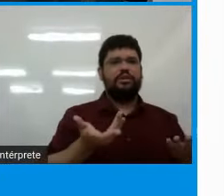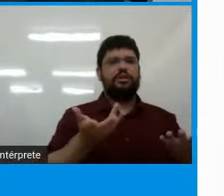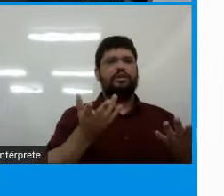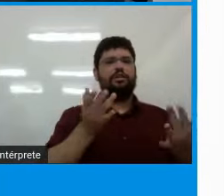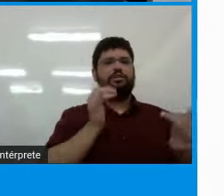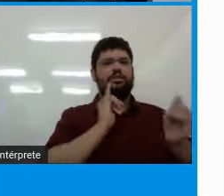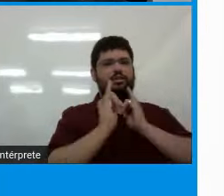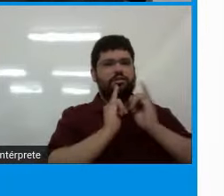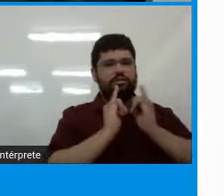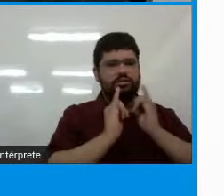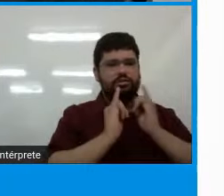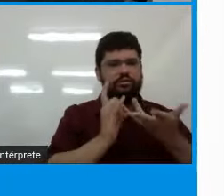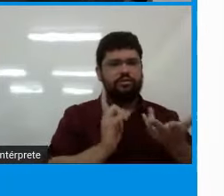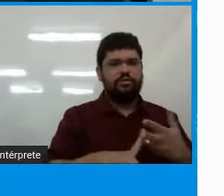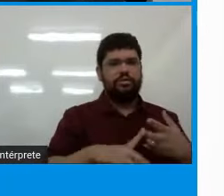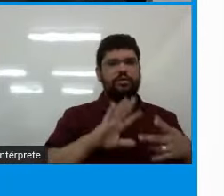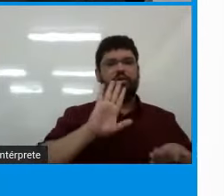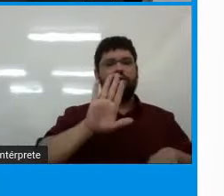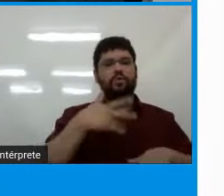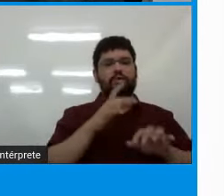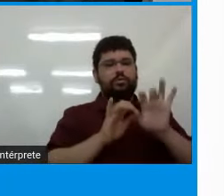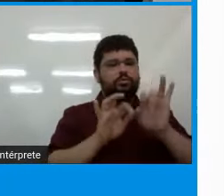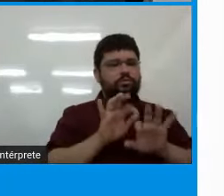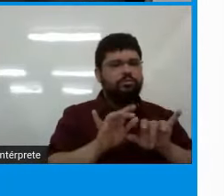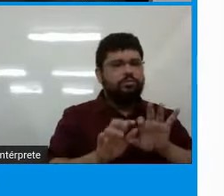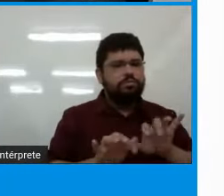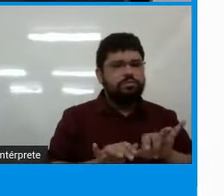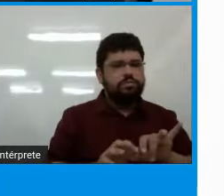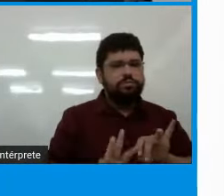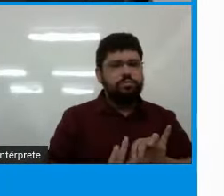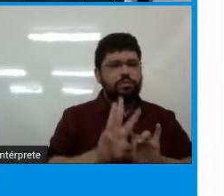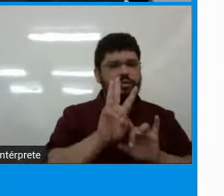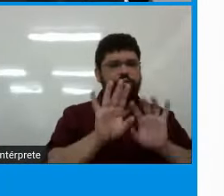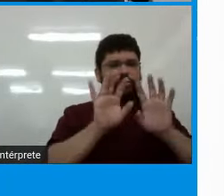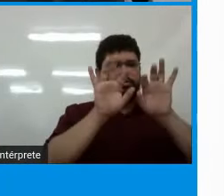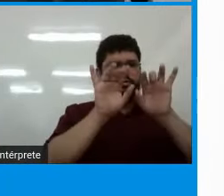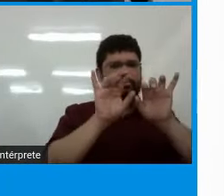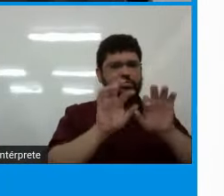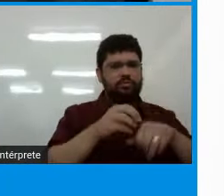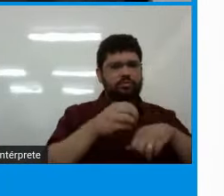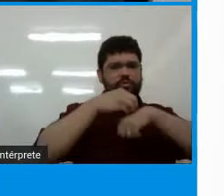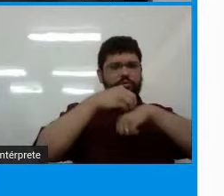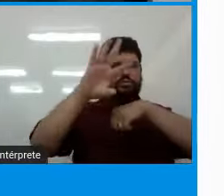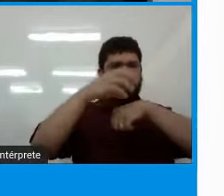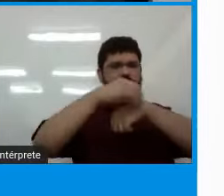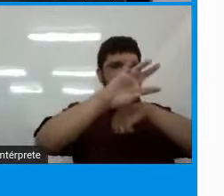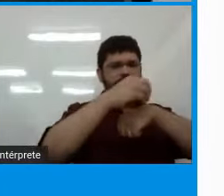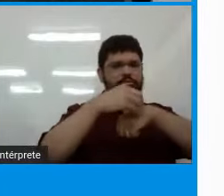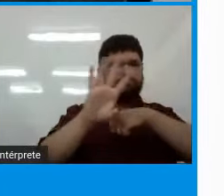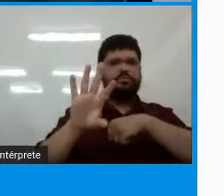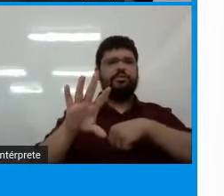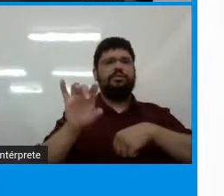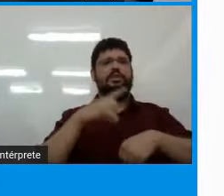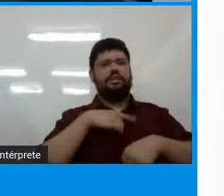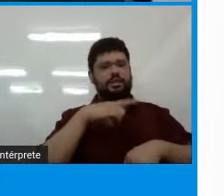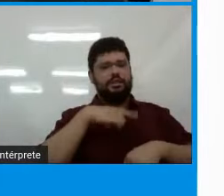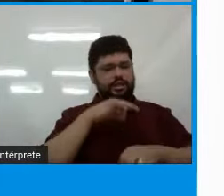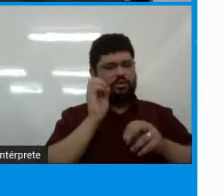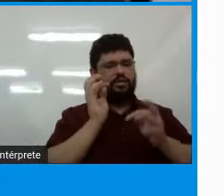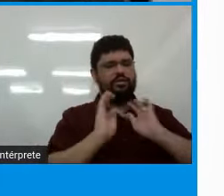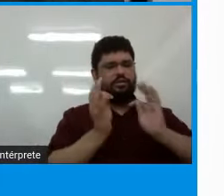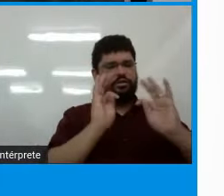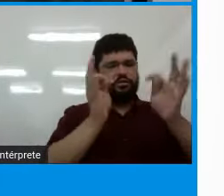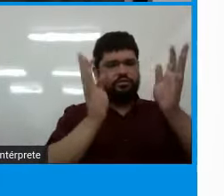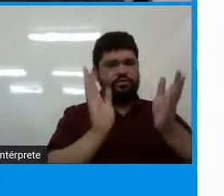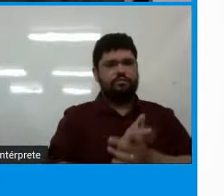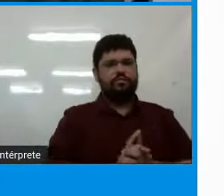gente gera textos ou disponibiliza textos em formato virtual para os nossos estudantes, ela está lá quando a gente